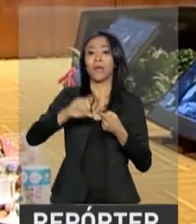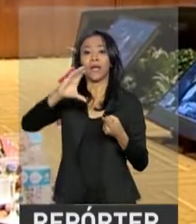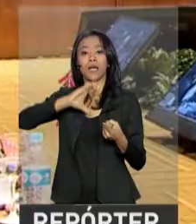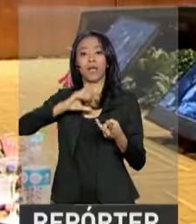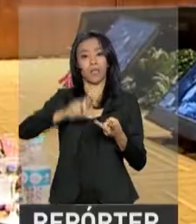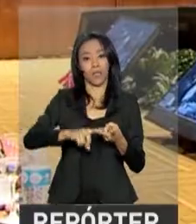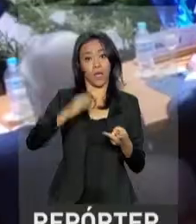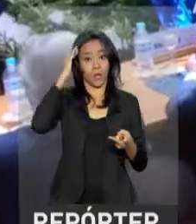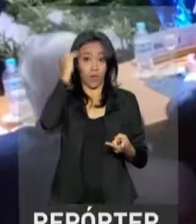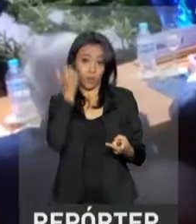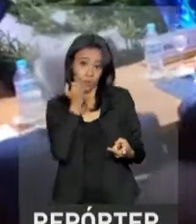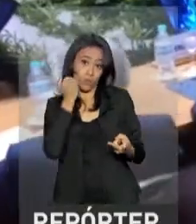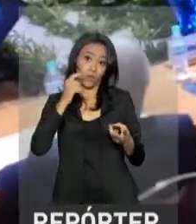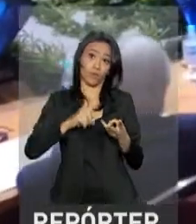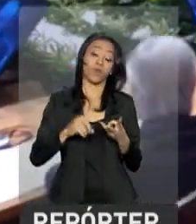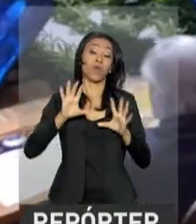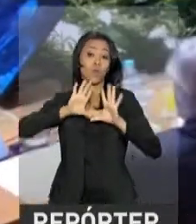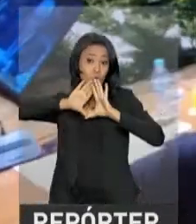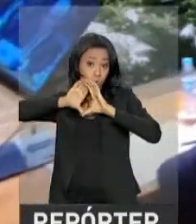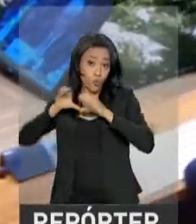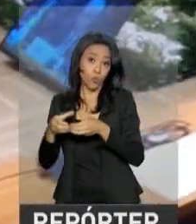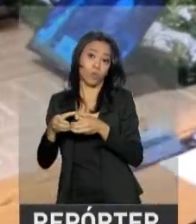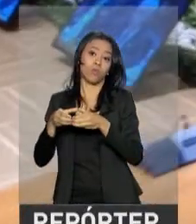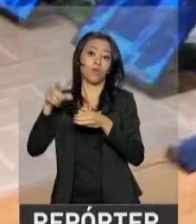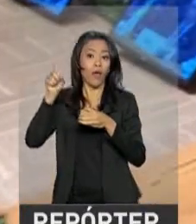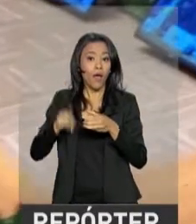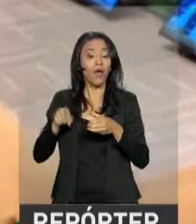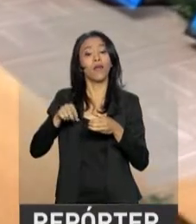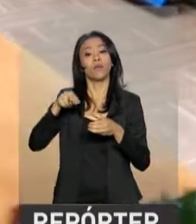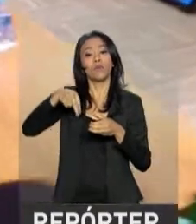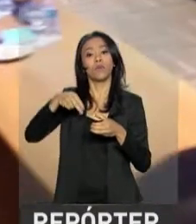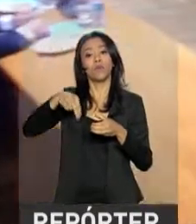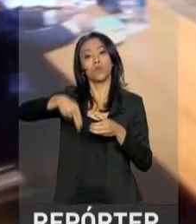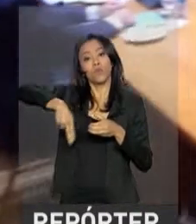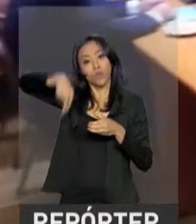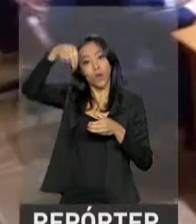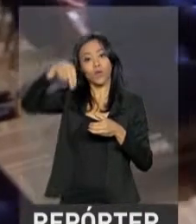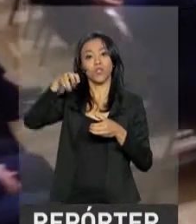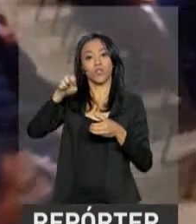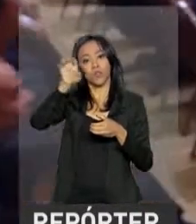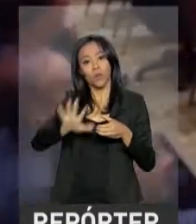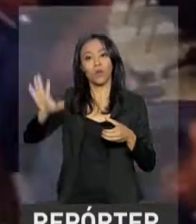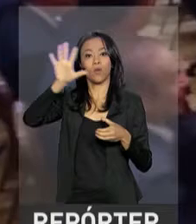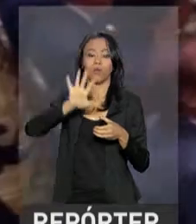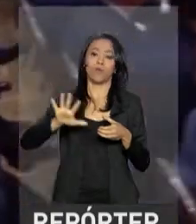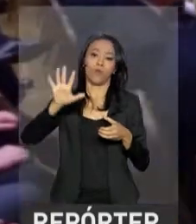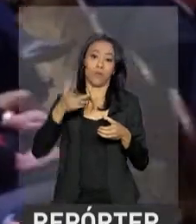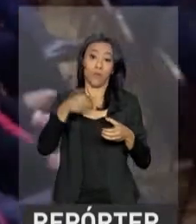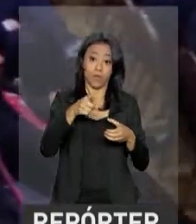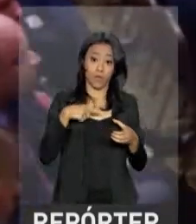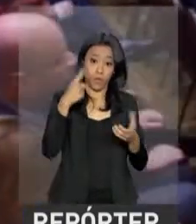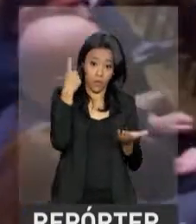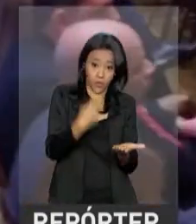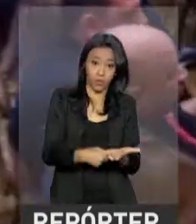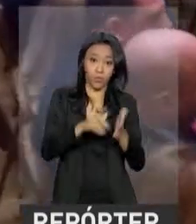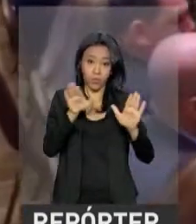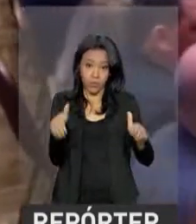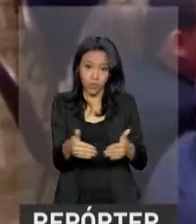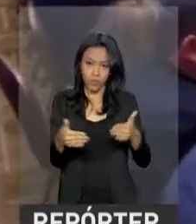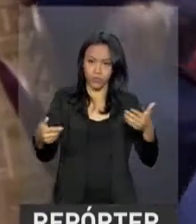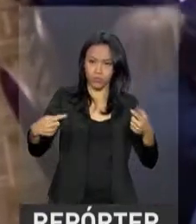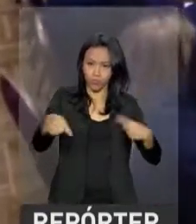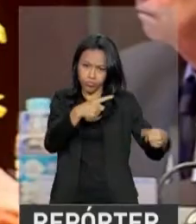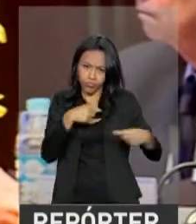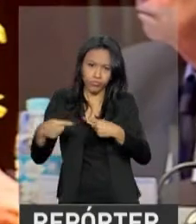e com ft bloco formado por países do norte europeu o acordo para um livre comércio entre mercosul e união europeia